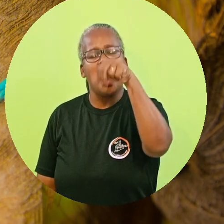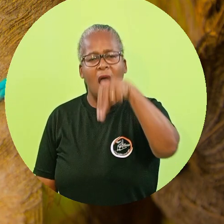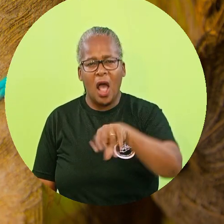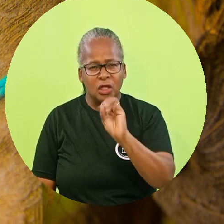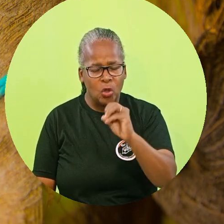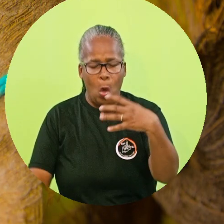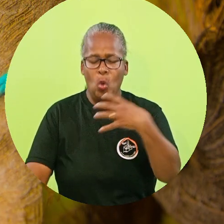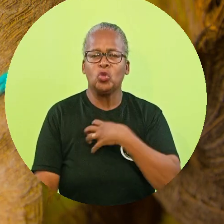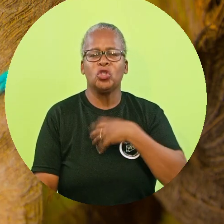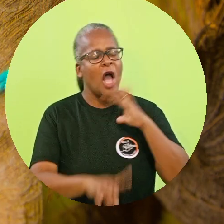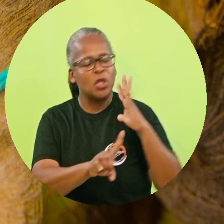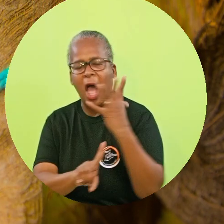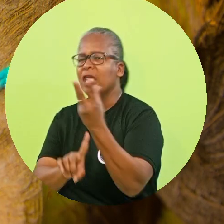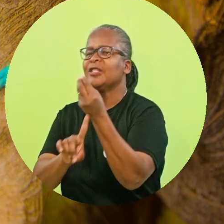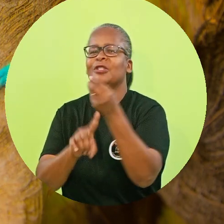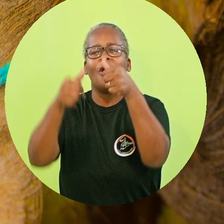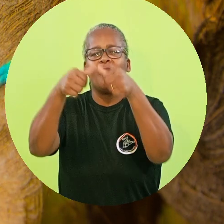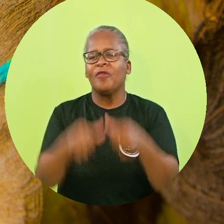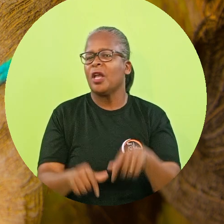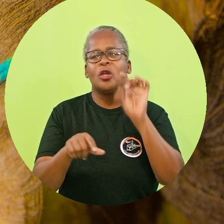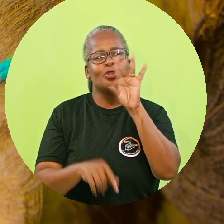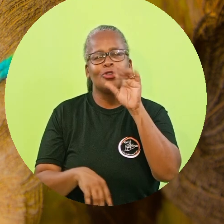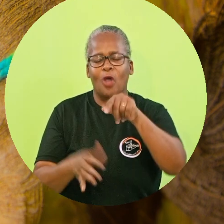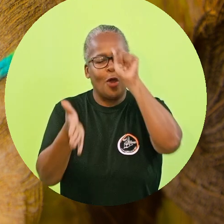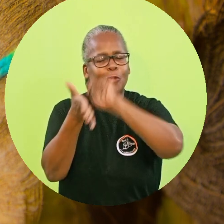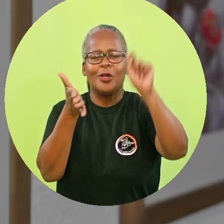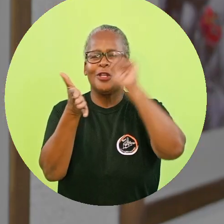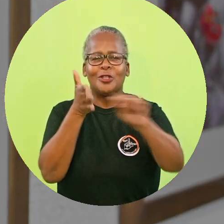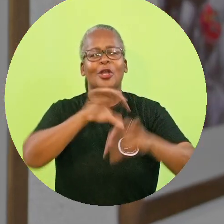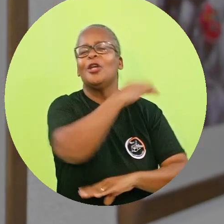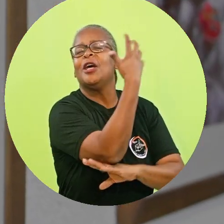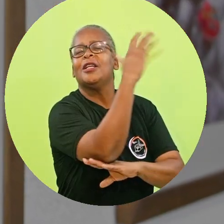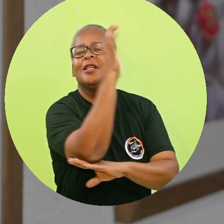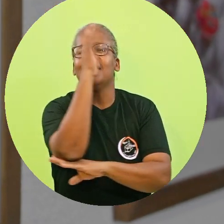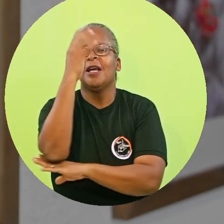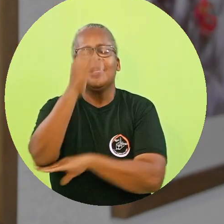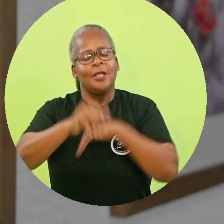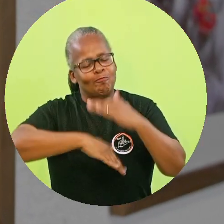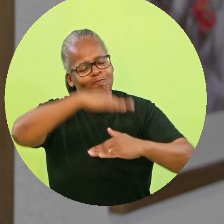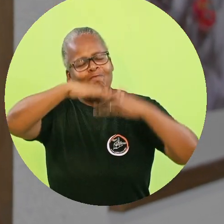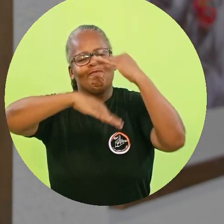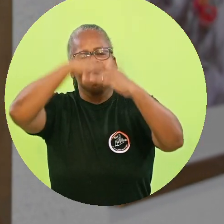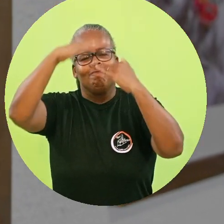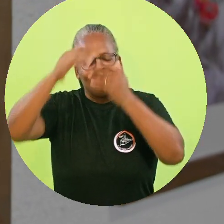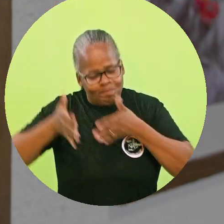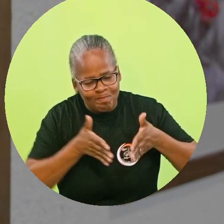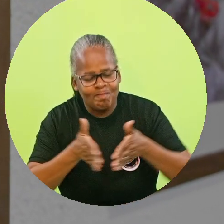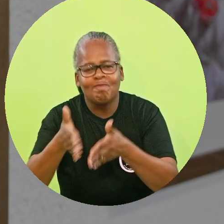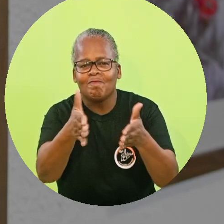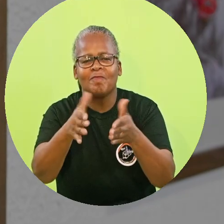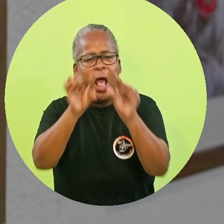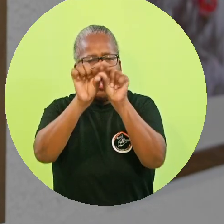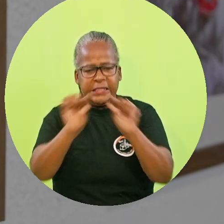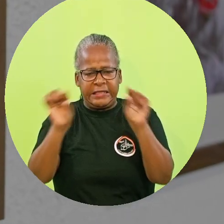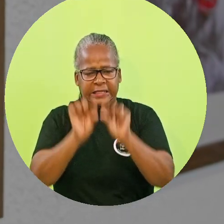O gesto artístico permanece apenas no registro, enquanto a natureza reassume seu curso. As linhas não colonizam o